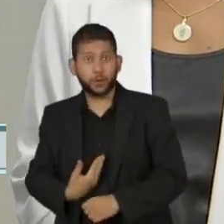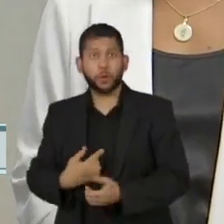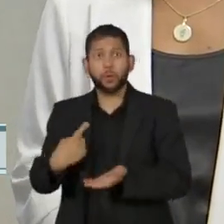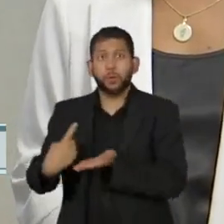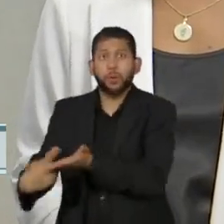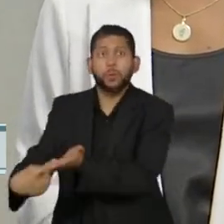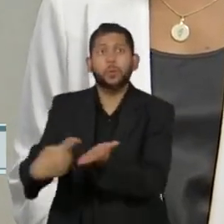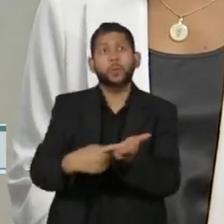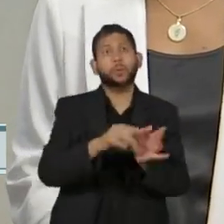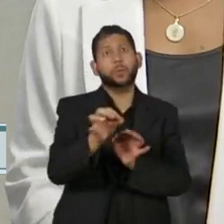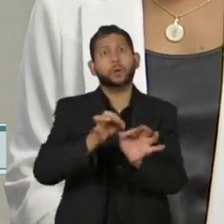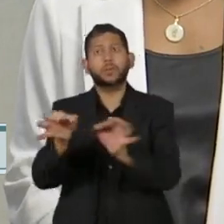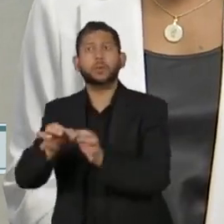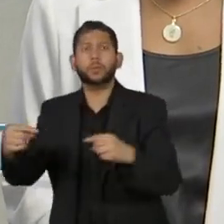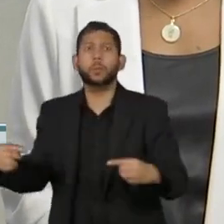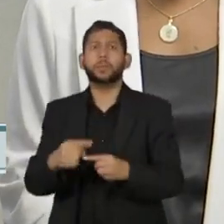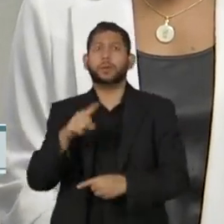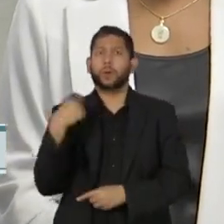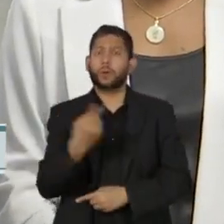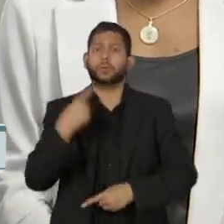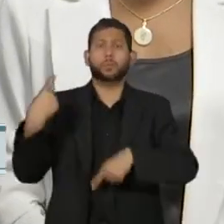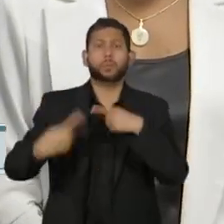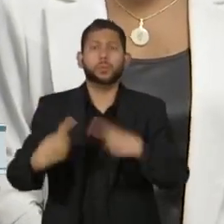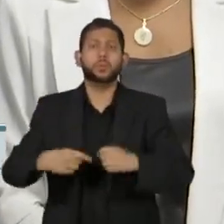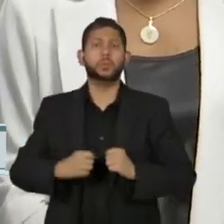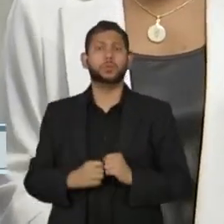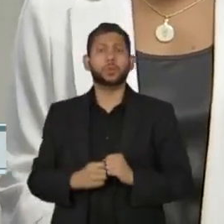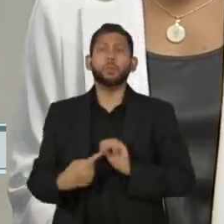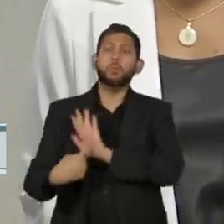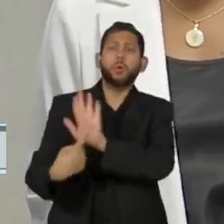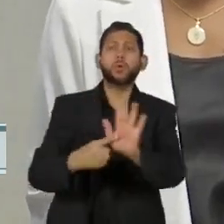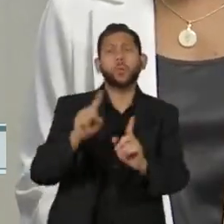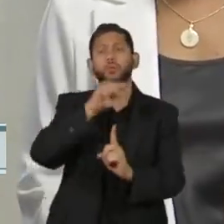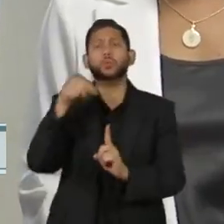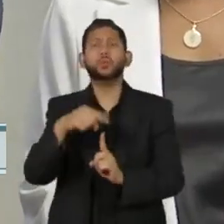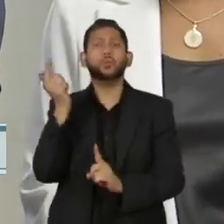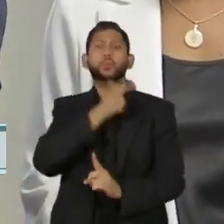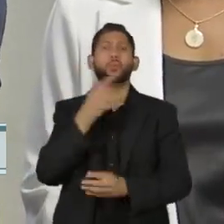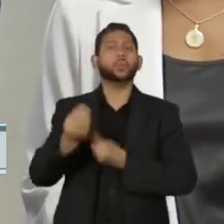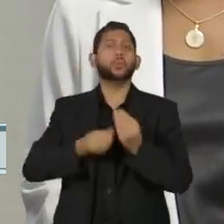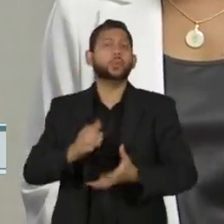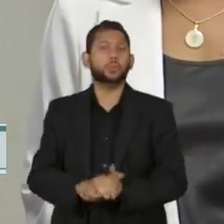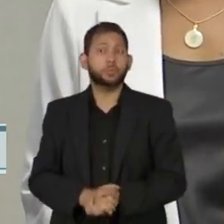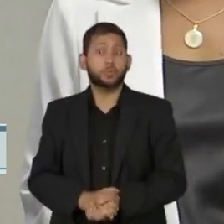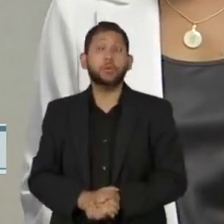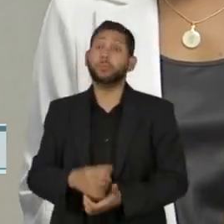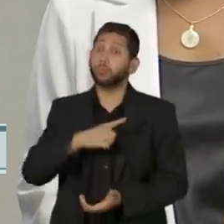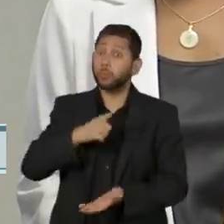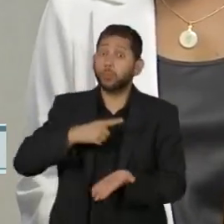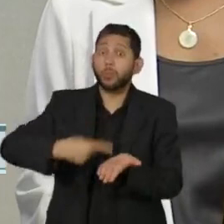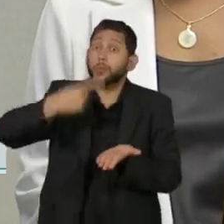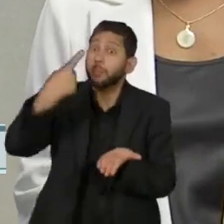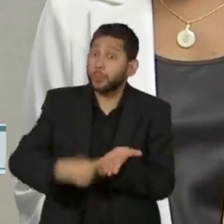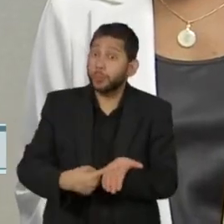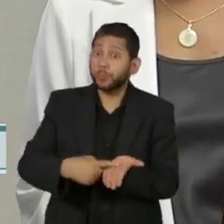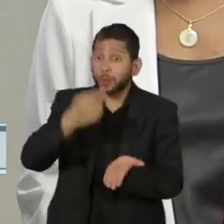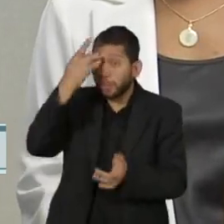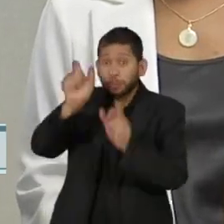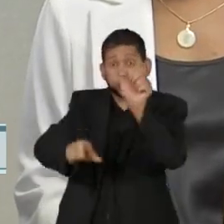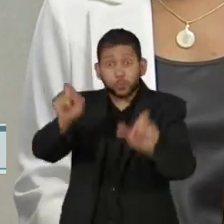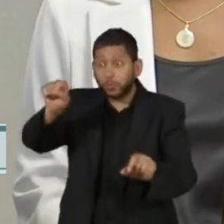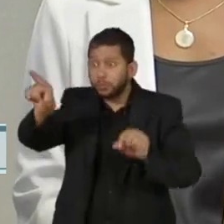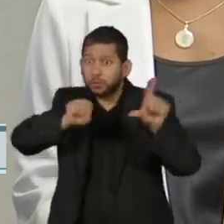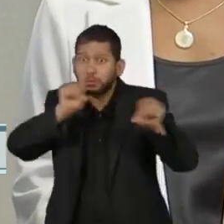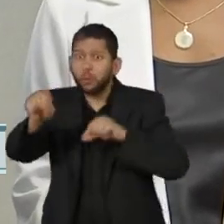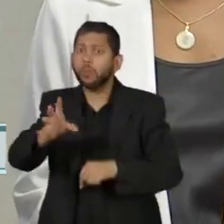ela traduz o que a gente quer e como a gente vai atingir os objetivos tinha um compromisso também de escolher um secretariado